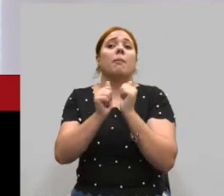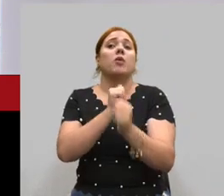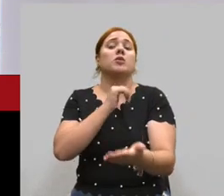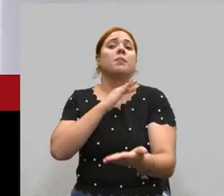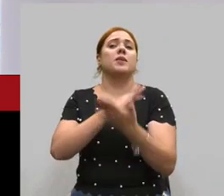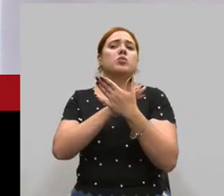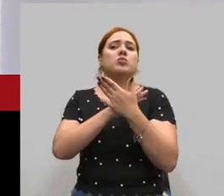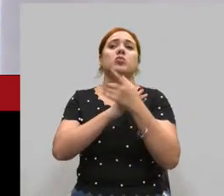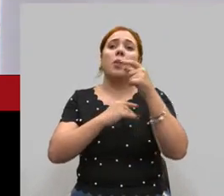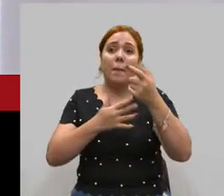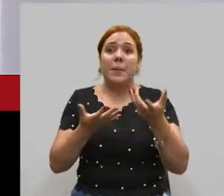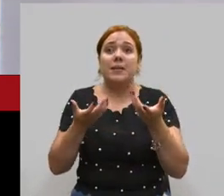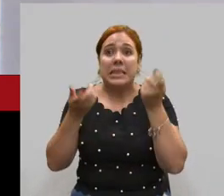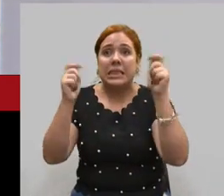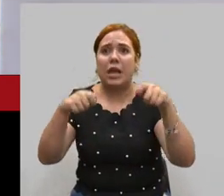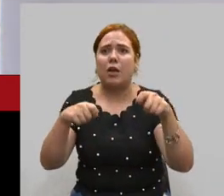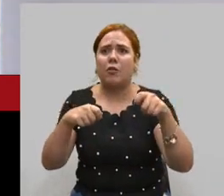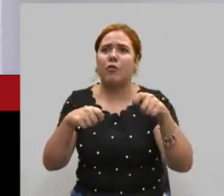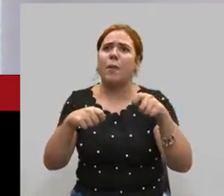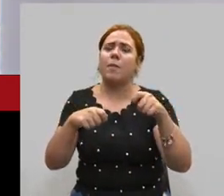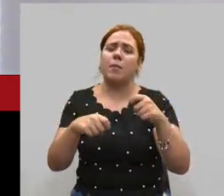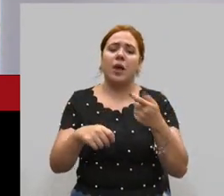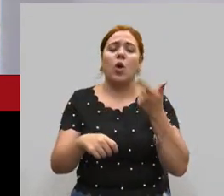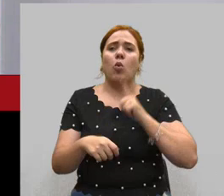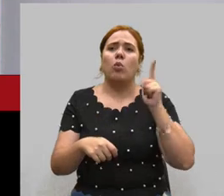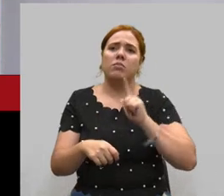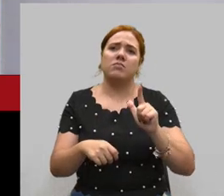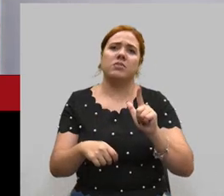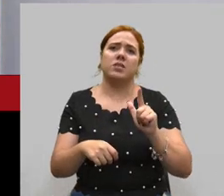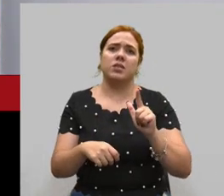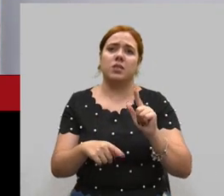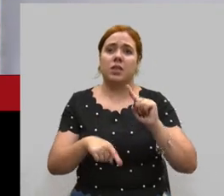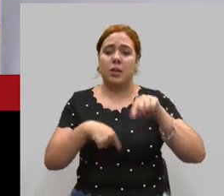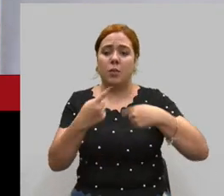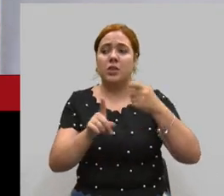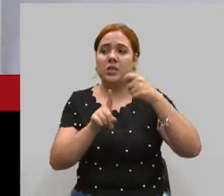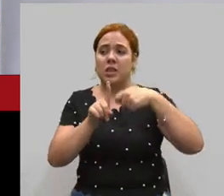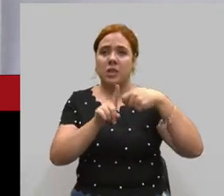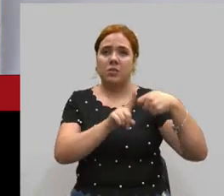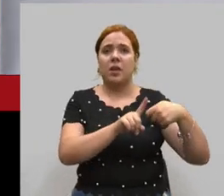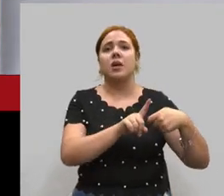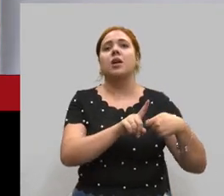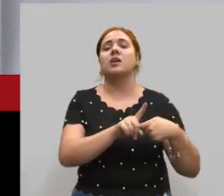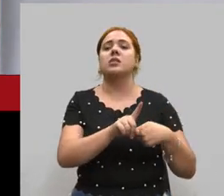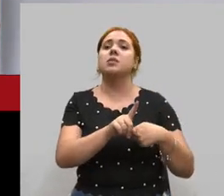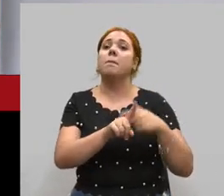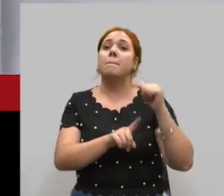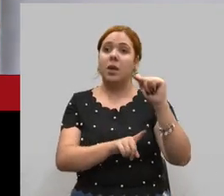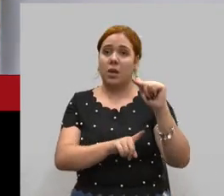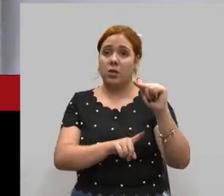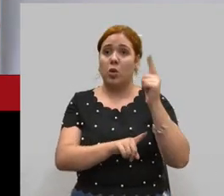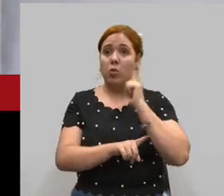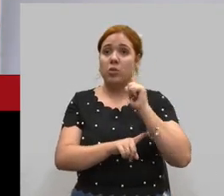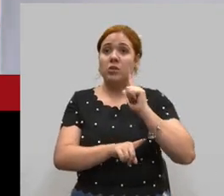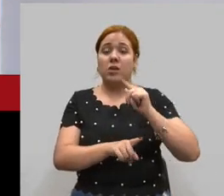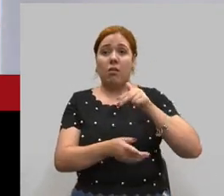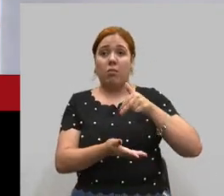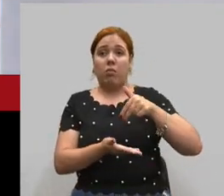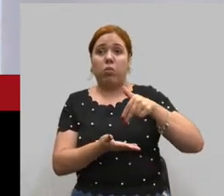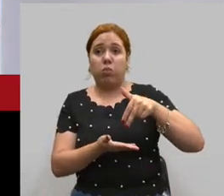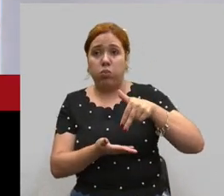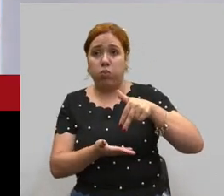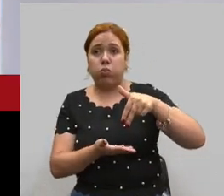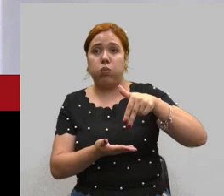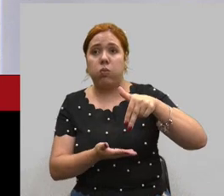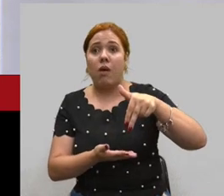diferença na minha recuperação contrariando na medicina 7 meses depois eu daria os meus primeiros passos e eu fiquei feliz quando eu dei os primeiros